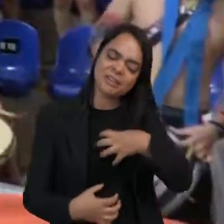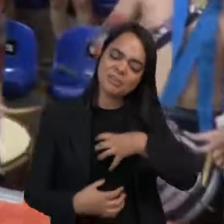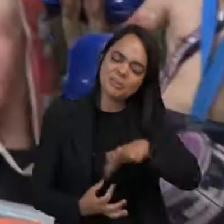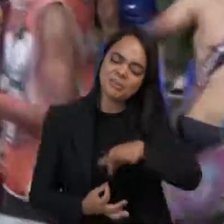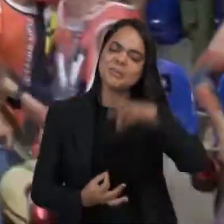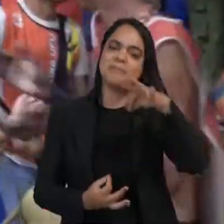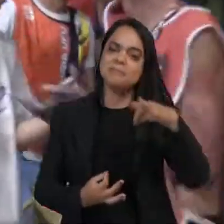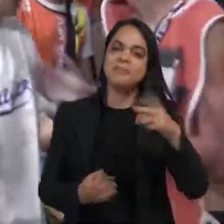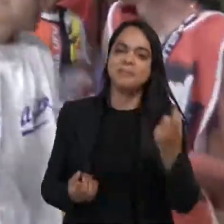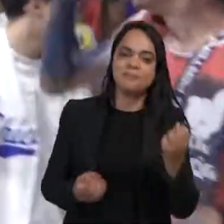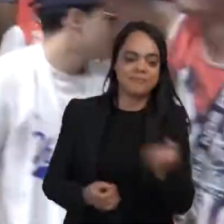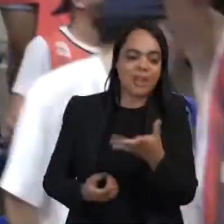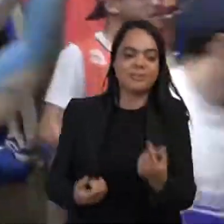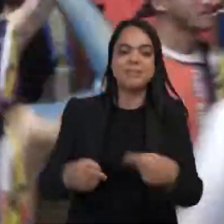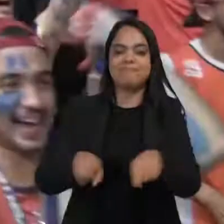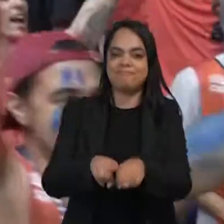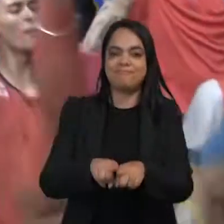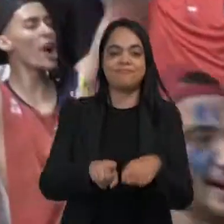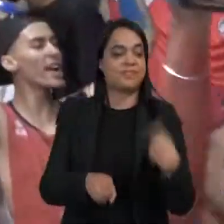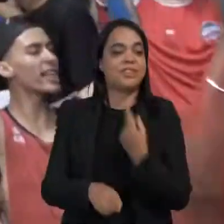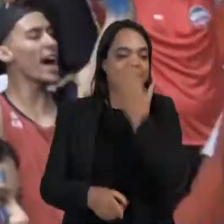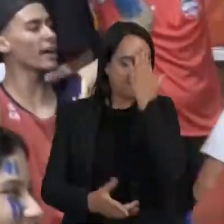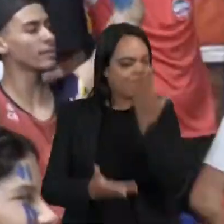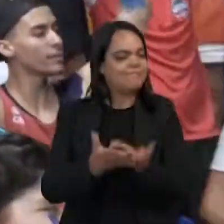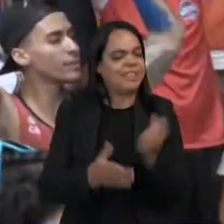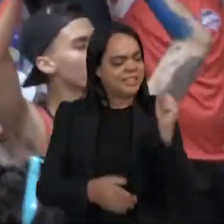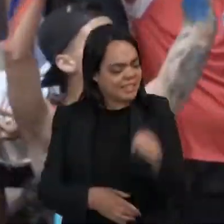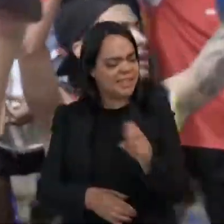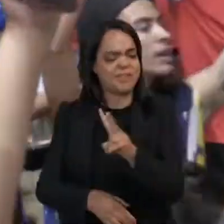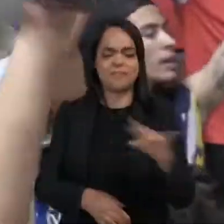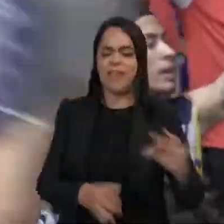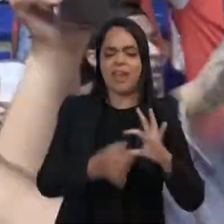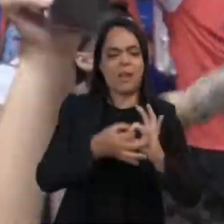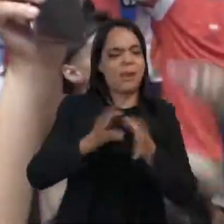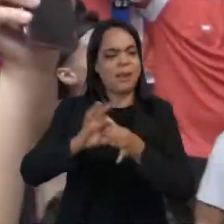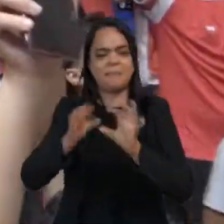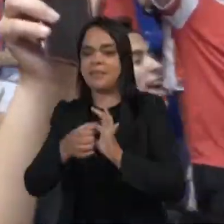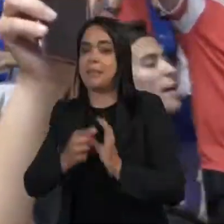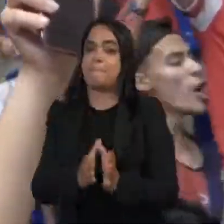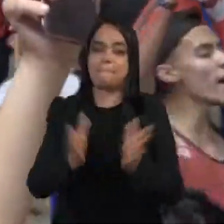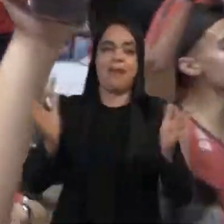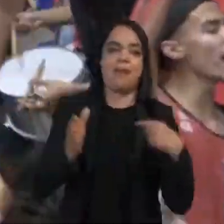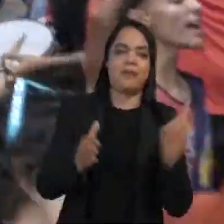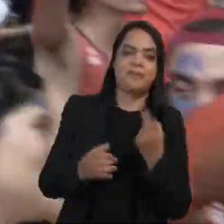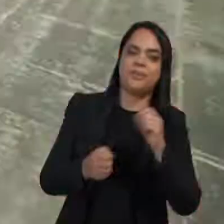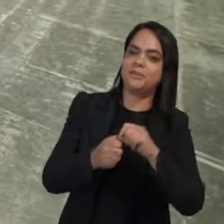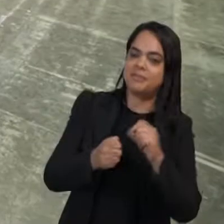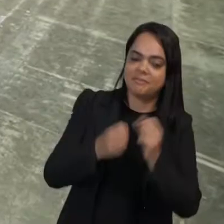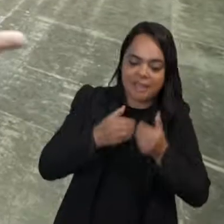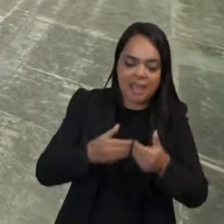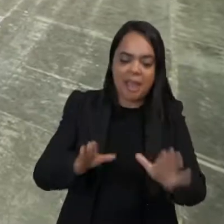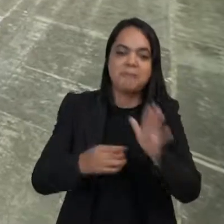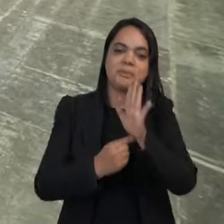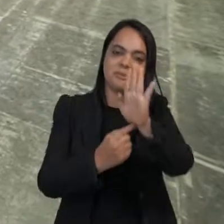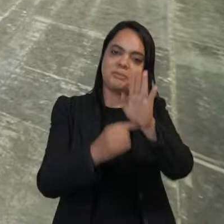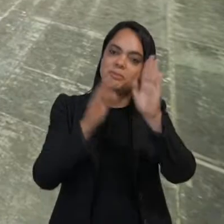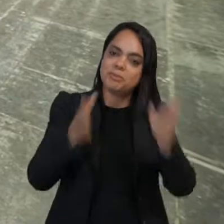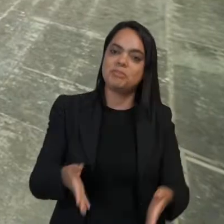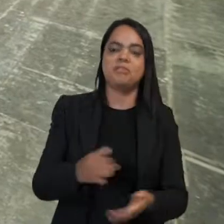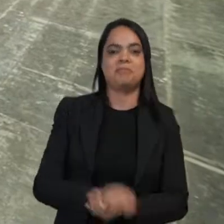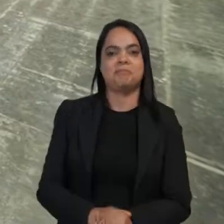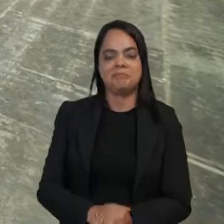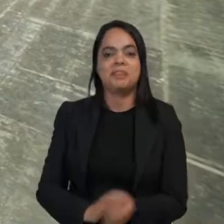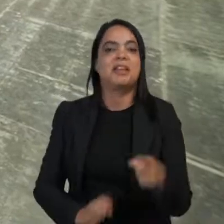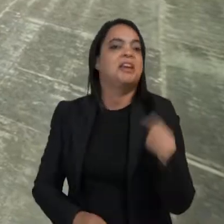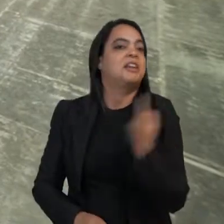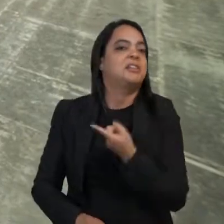fazer novas parcerias. Então acho que a gente acredita que vai ser a maior Olimpíada que nós já organizamos e a própria abertura está demonstrando